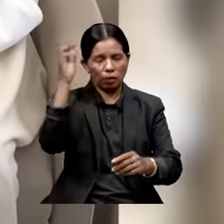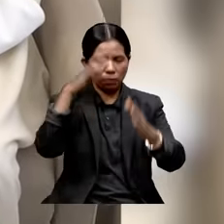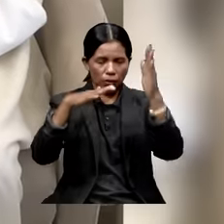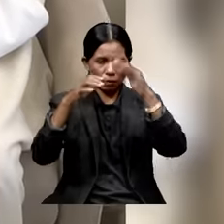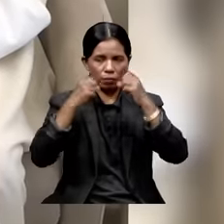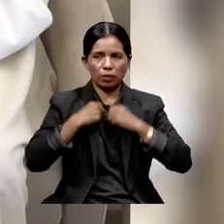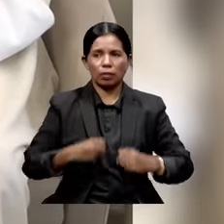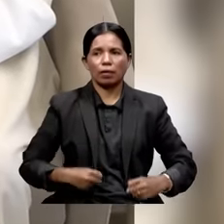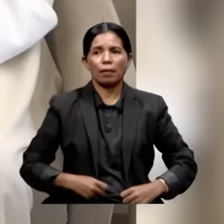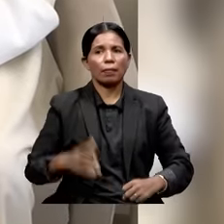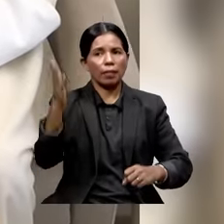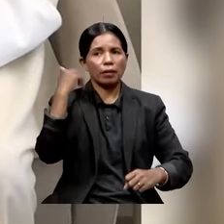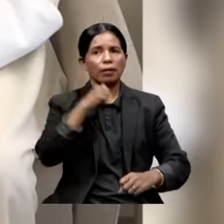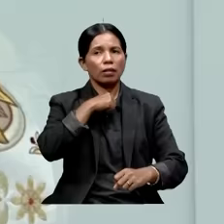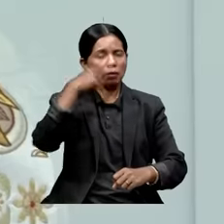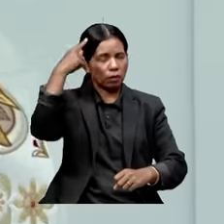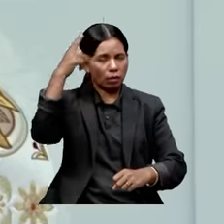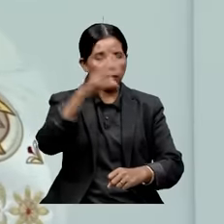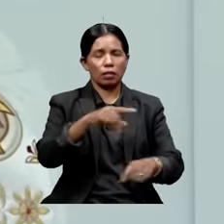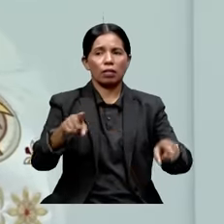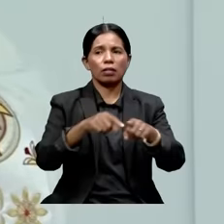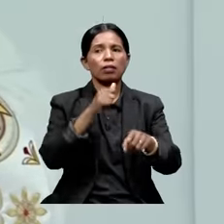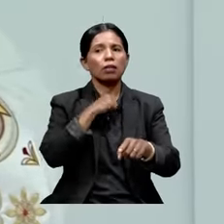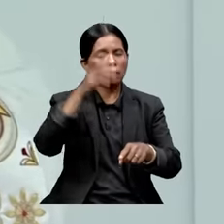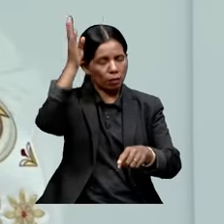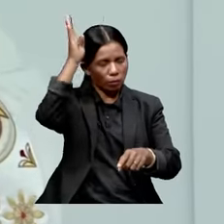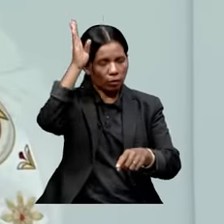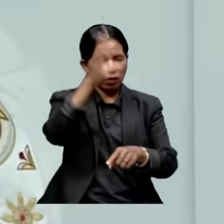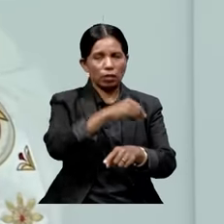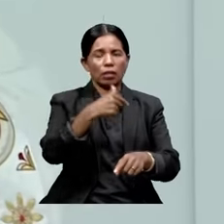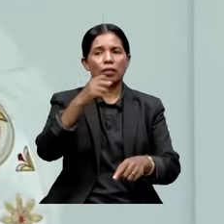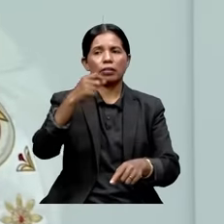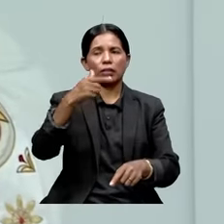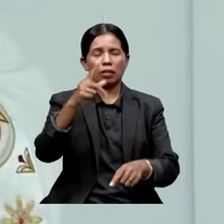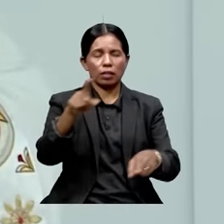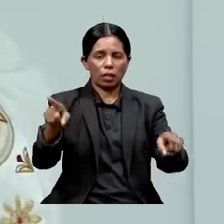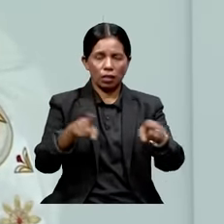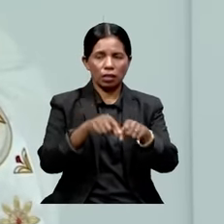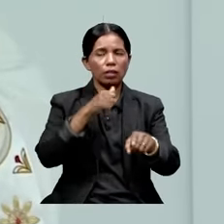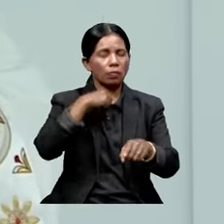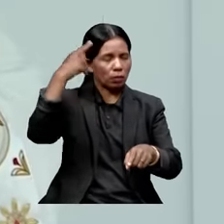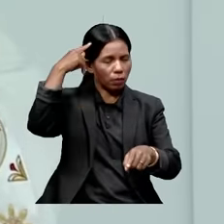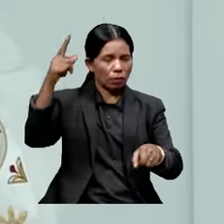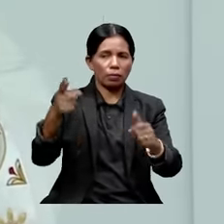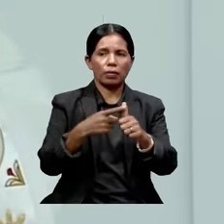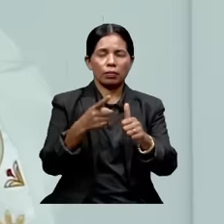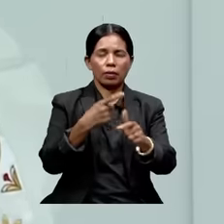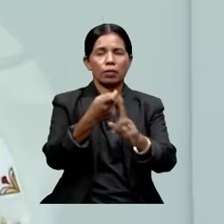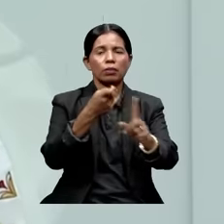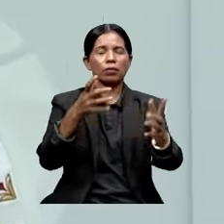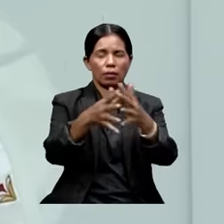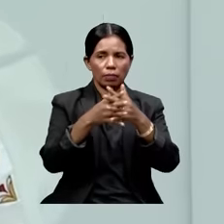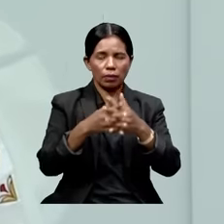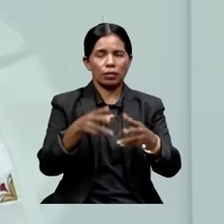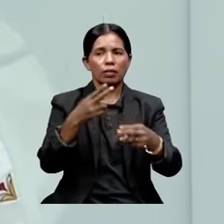saudi. Antes ne, Papa Francisco nudara amu bispo Buenos Aires, Argentina, no anesan amu Papa da Hulu, Rusia América. Ne